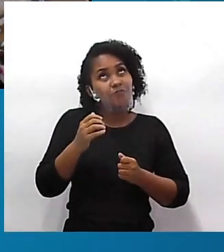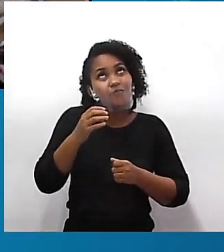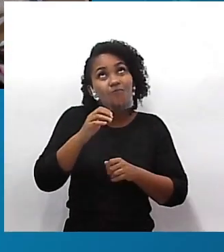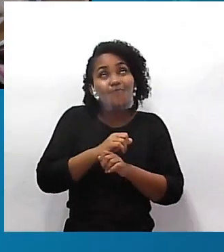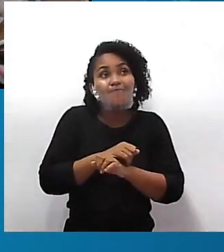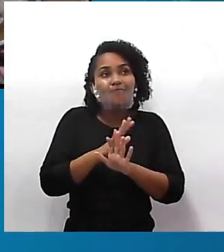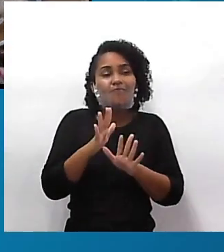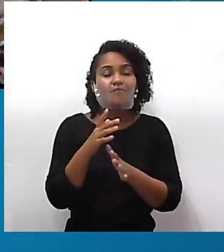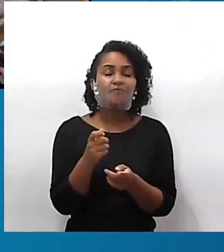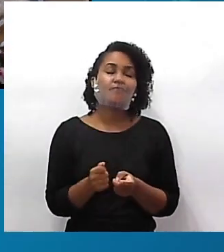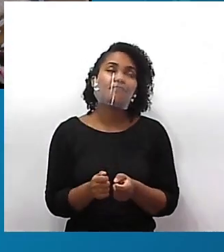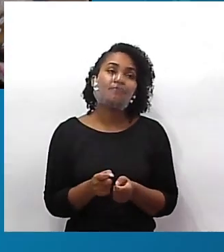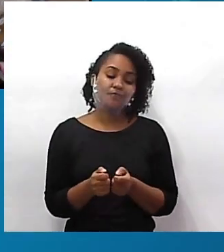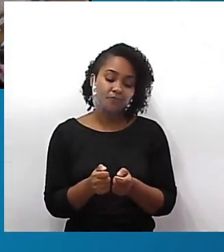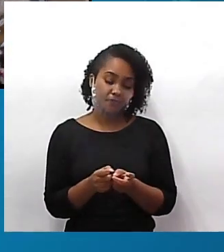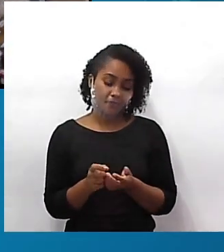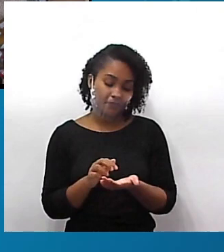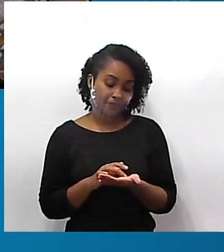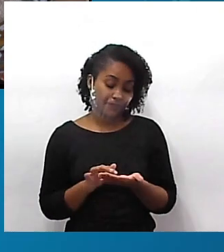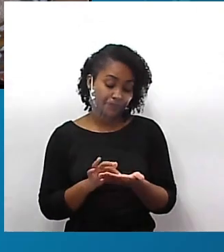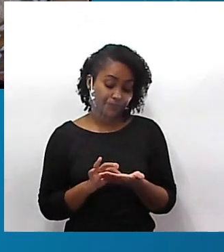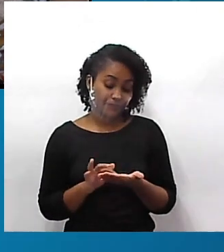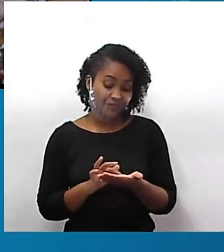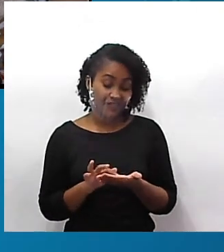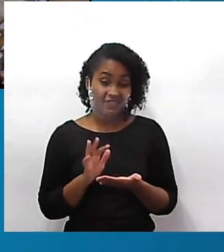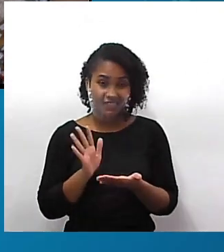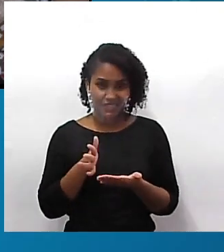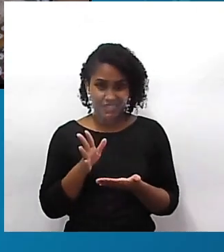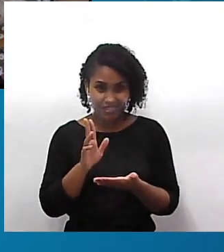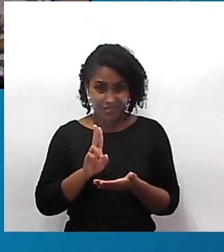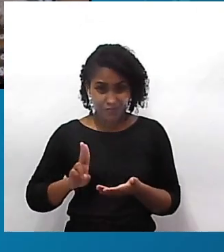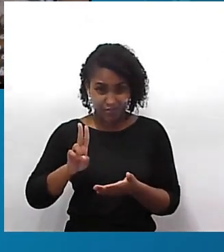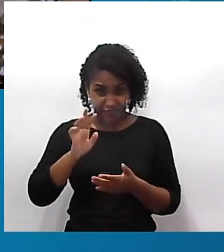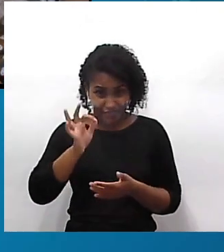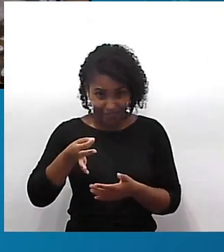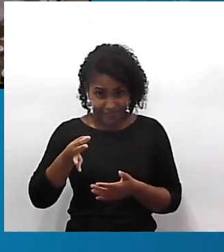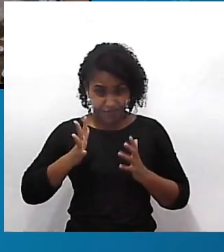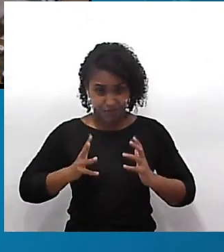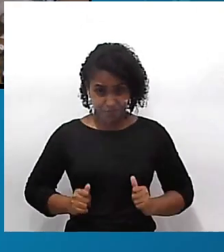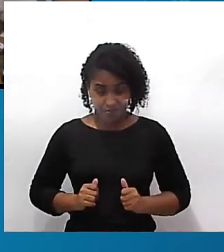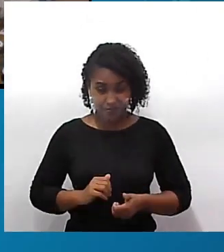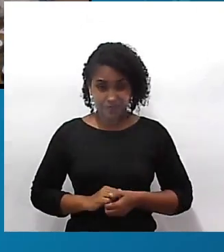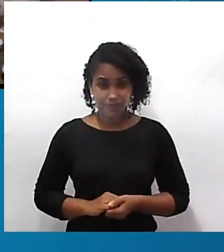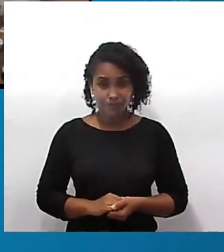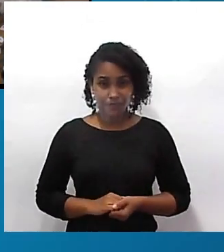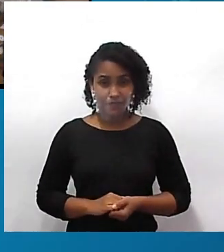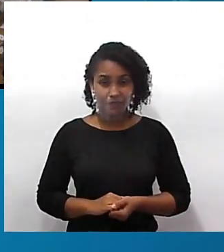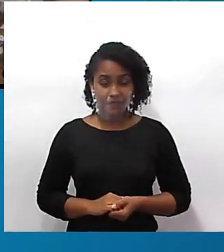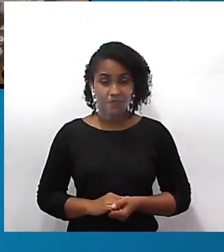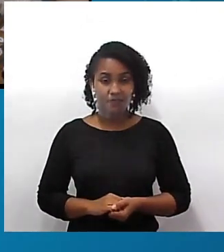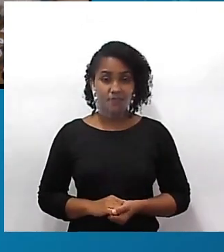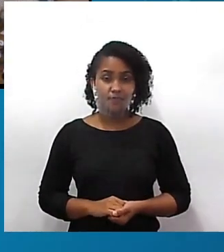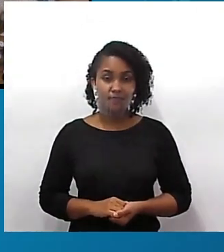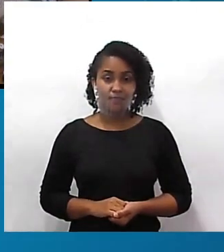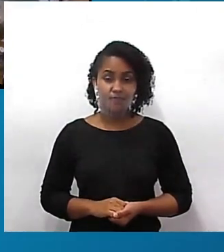imagina, você fica o tempo todo com ele. E será que você está fazendo a adequada higienização dele?